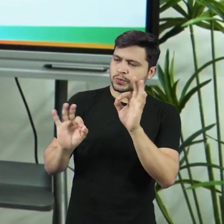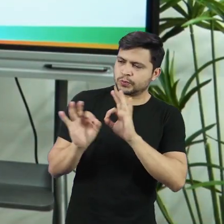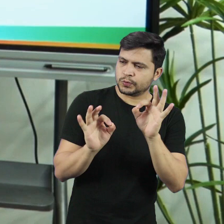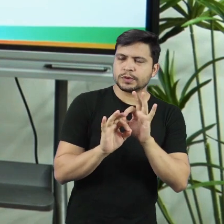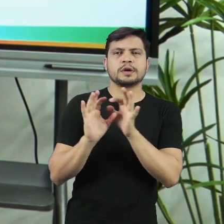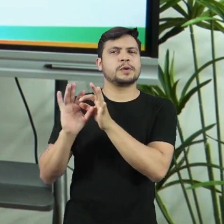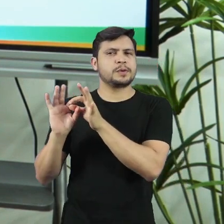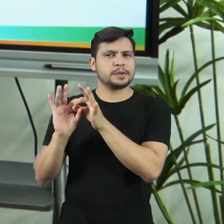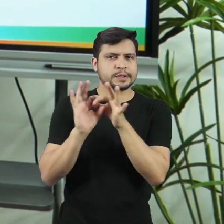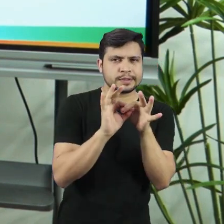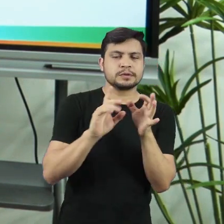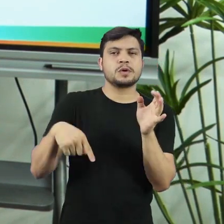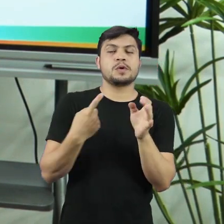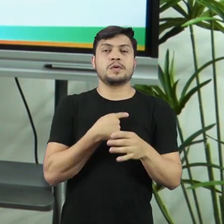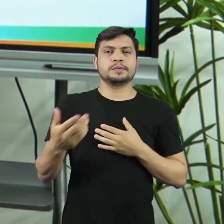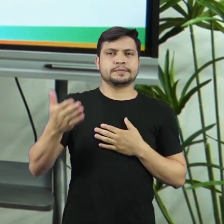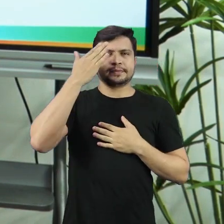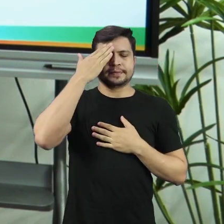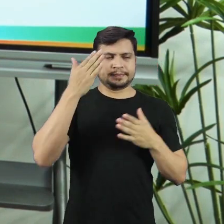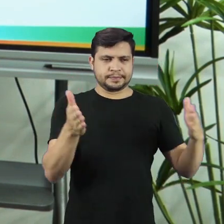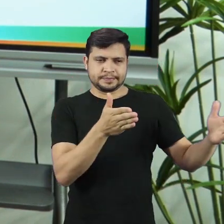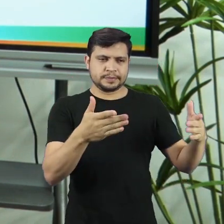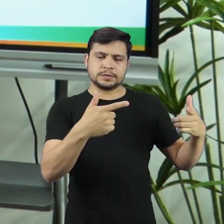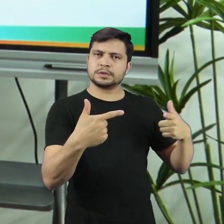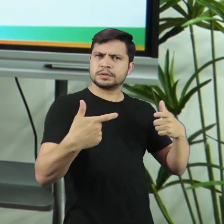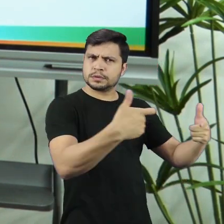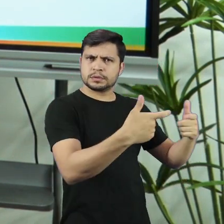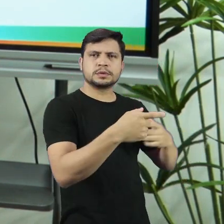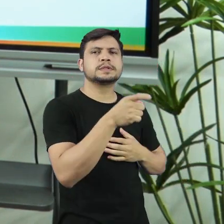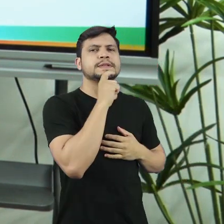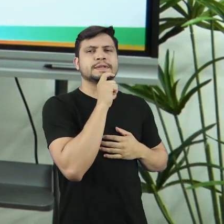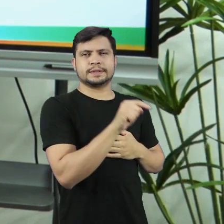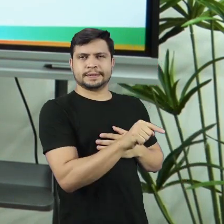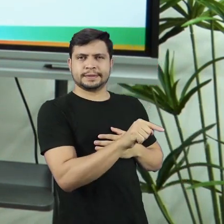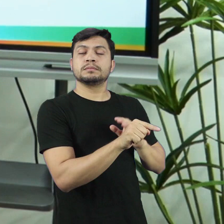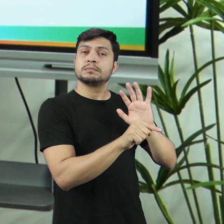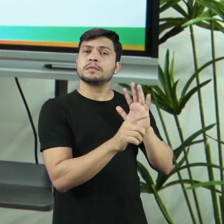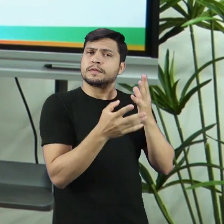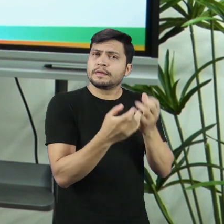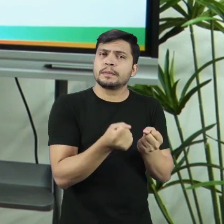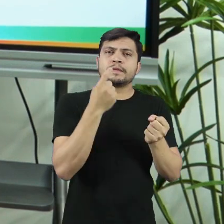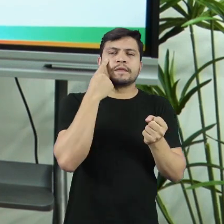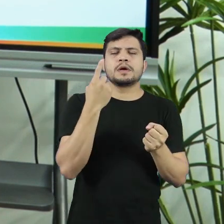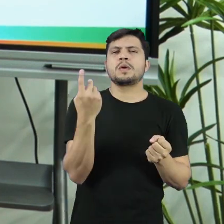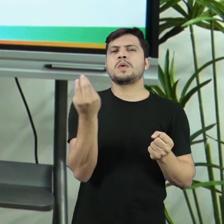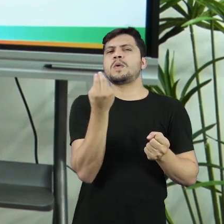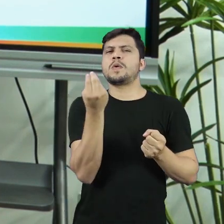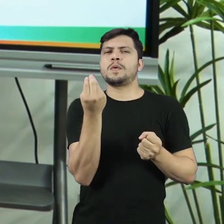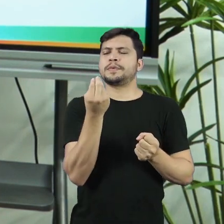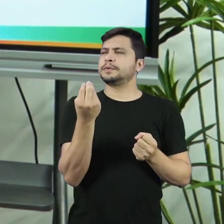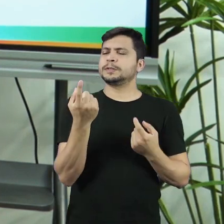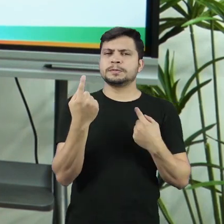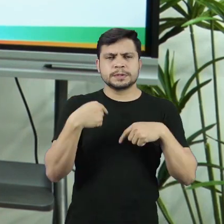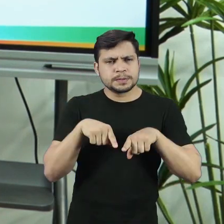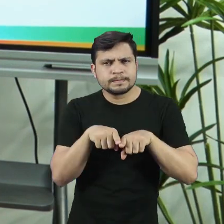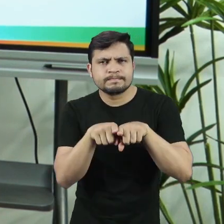contextualização para a gente pensar a Guerra Fria, nós vamos tentar fazer um paralelo e perceber como que concomitantemente,